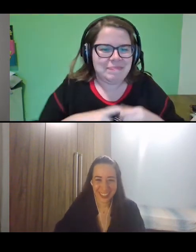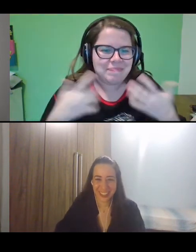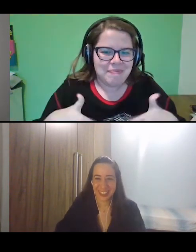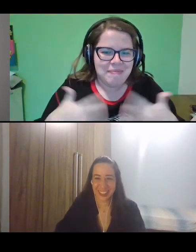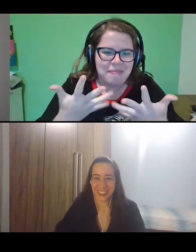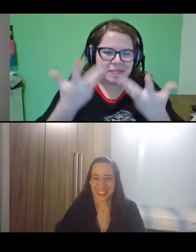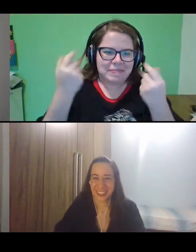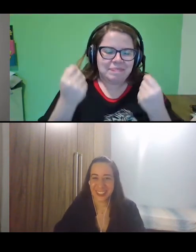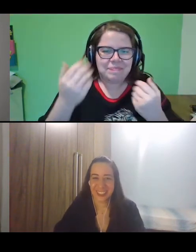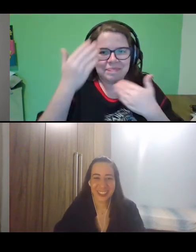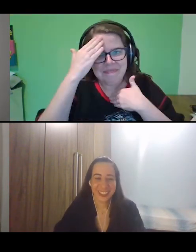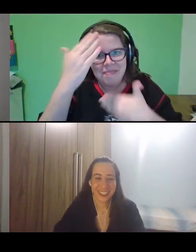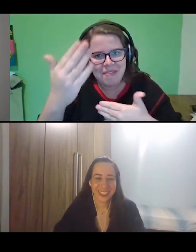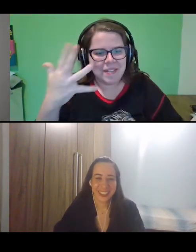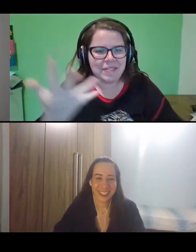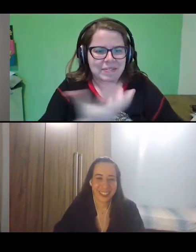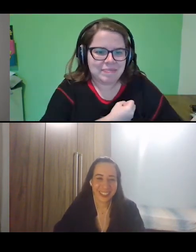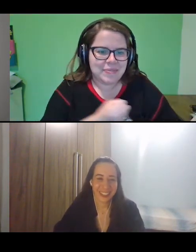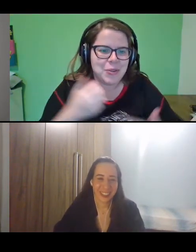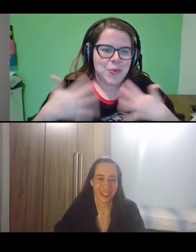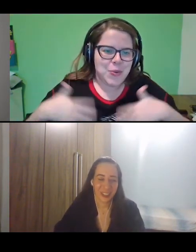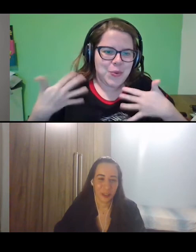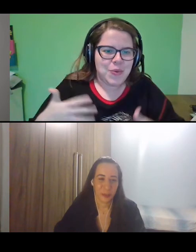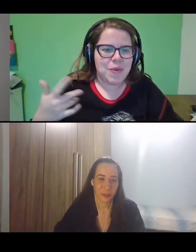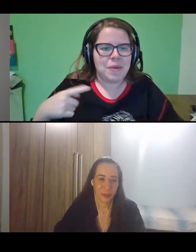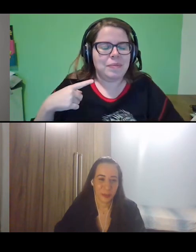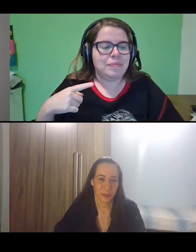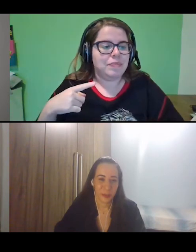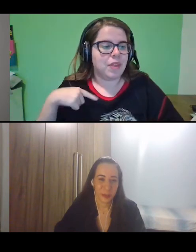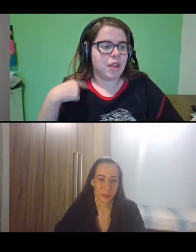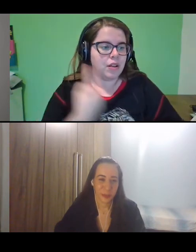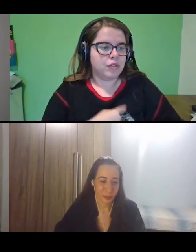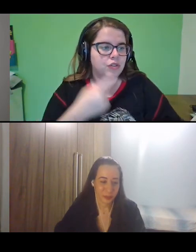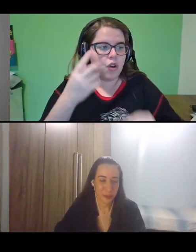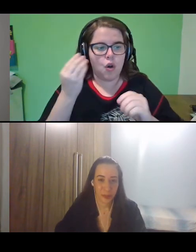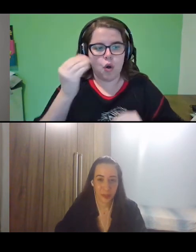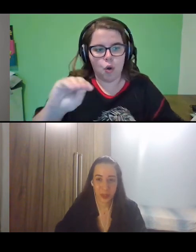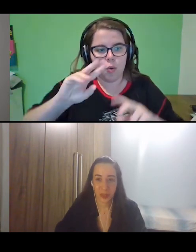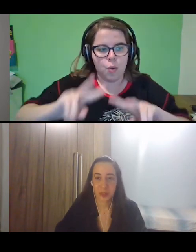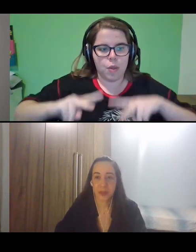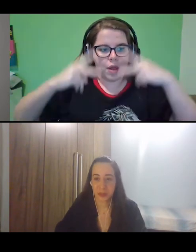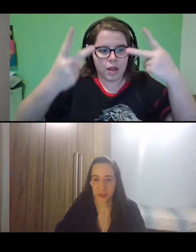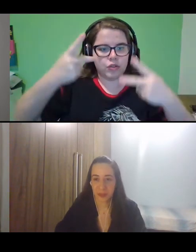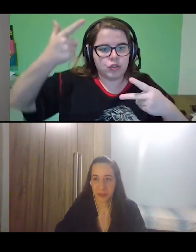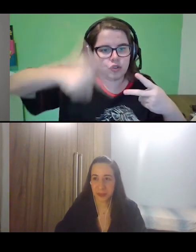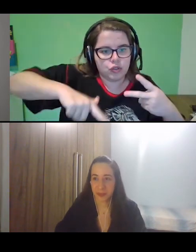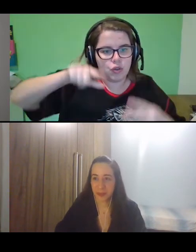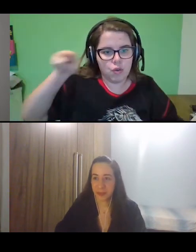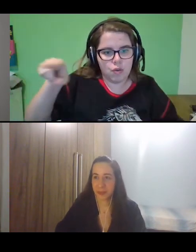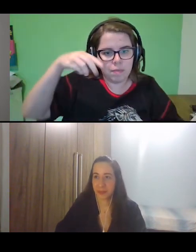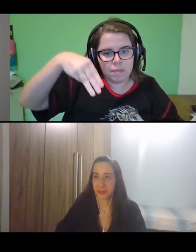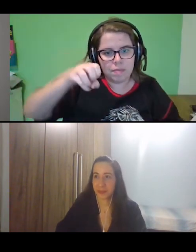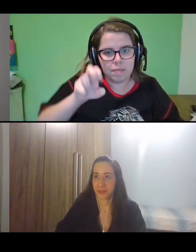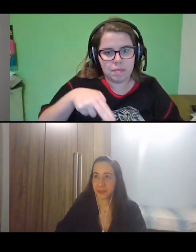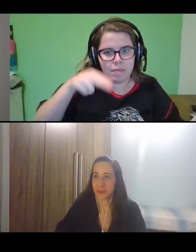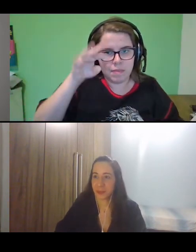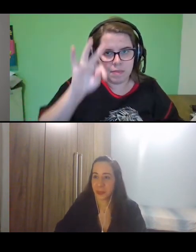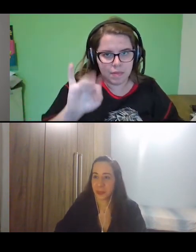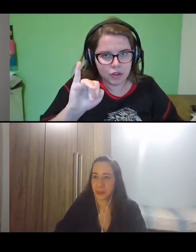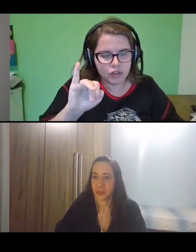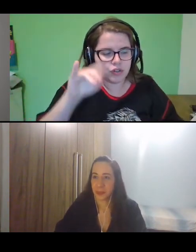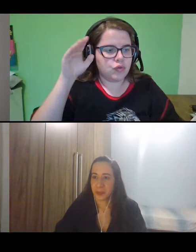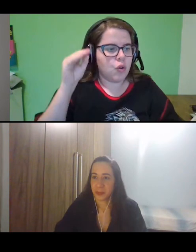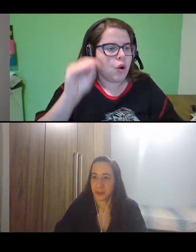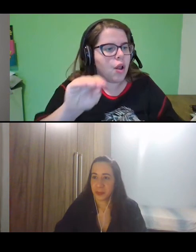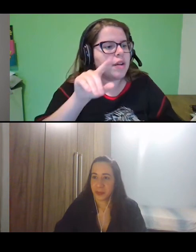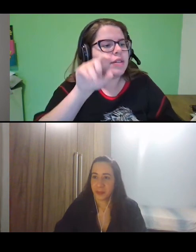Maravilhosa, Lê, obrigada. Então, a gente colocou o link, vou colocar aí de novo. O Mentir, se